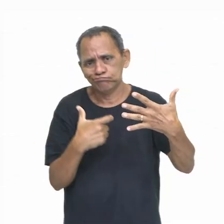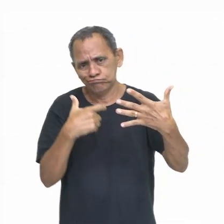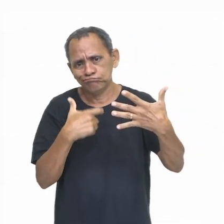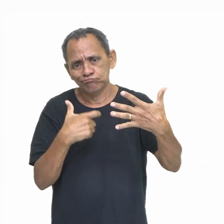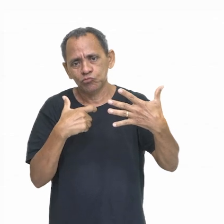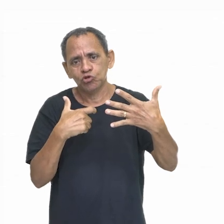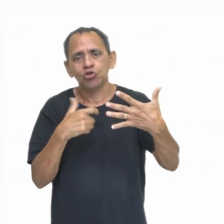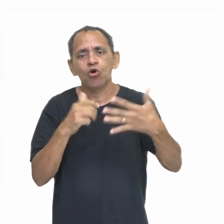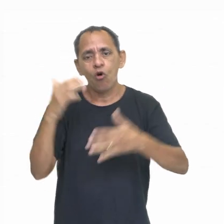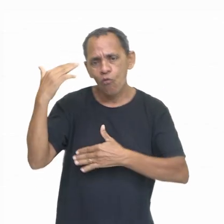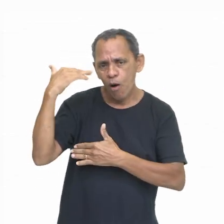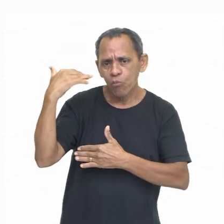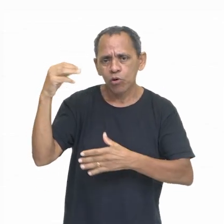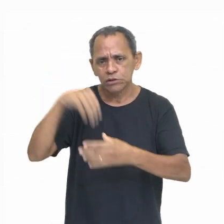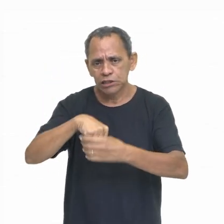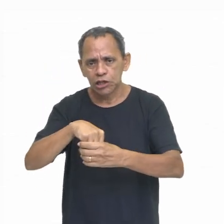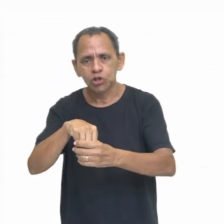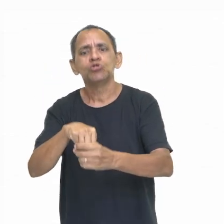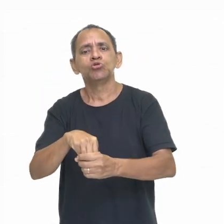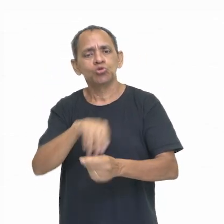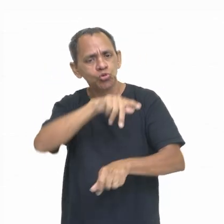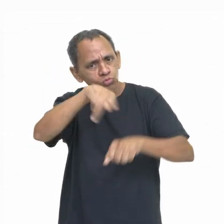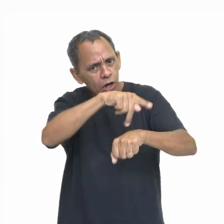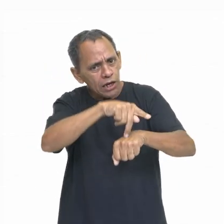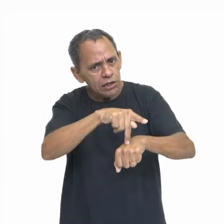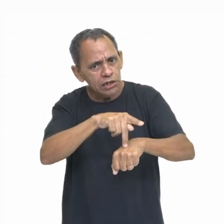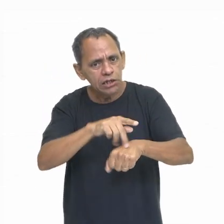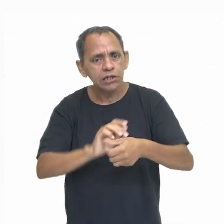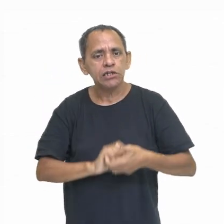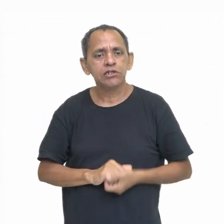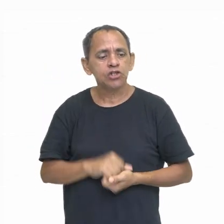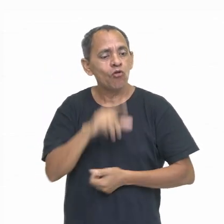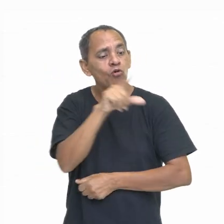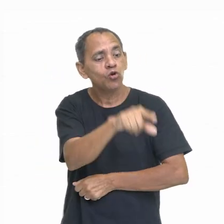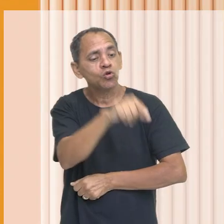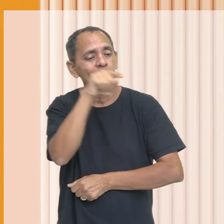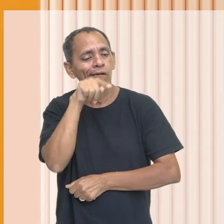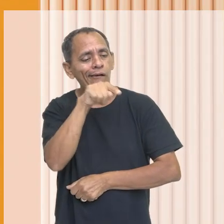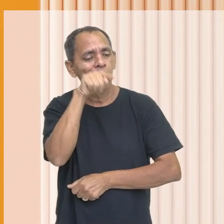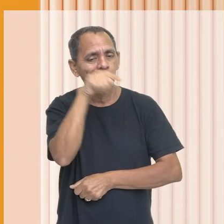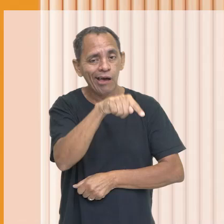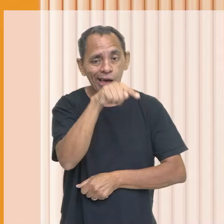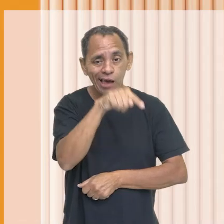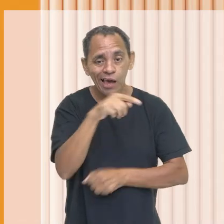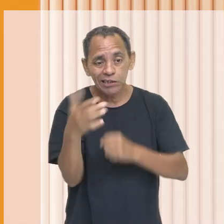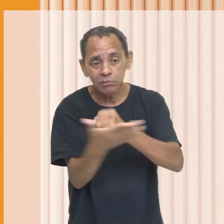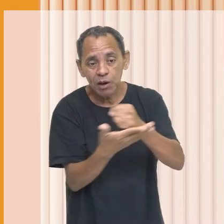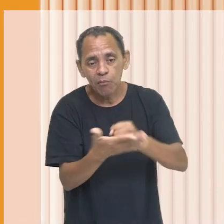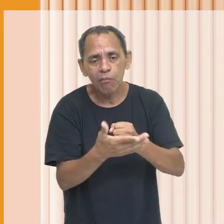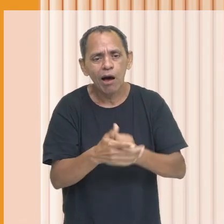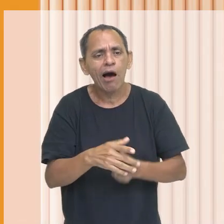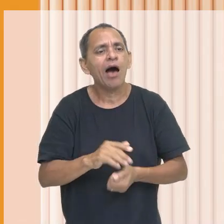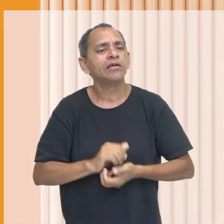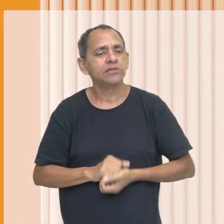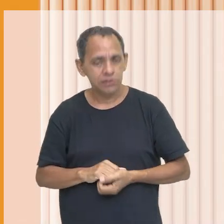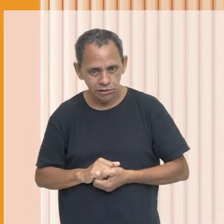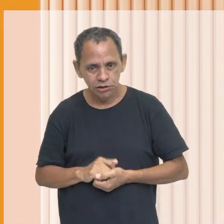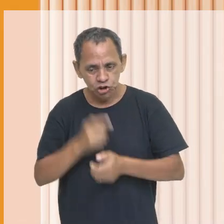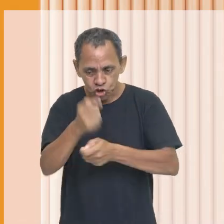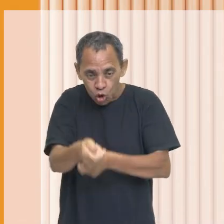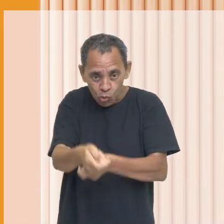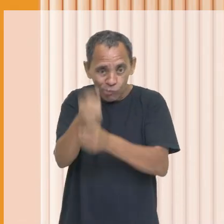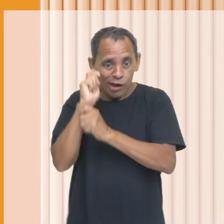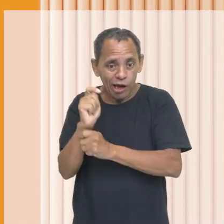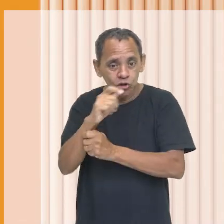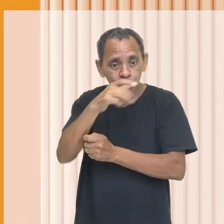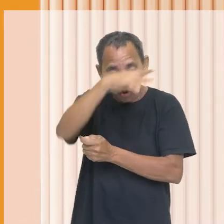eu determinei que, por exemplo, vou dizer que a minha base de eleitores são os pescadores do Amazonas.